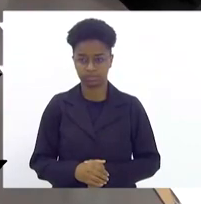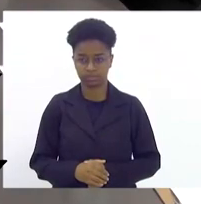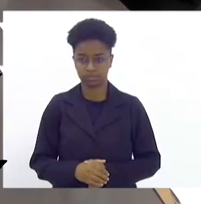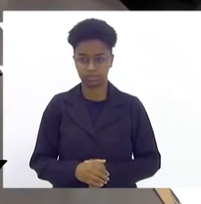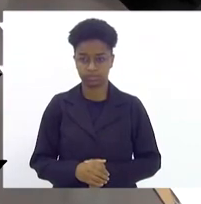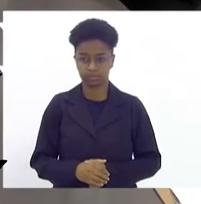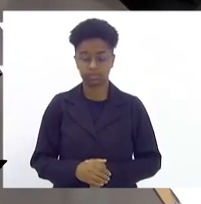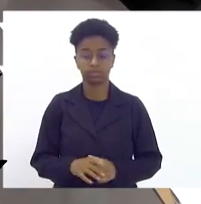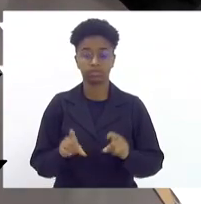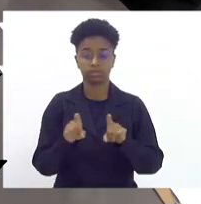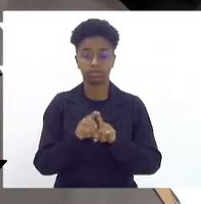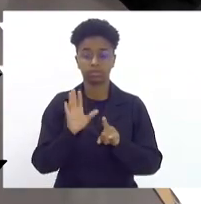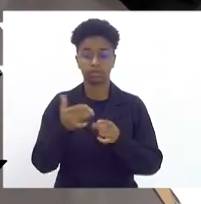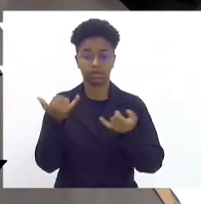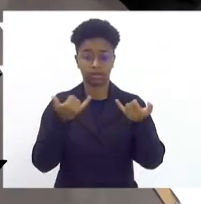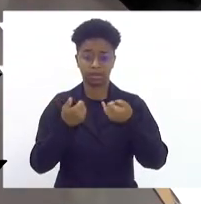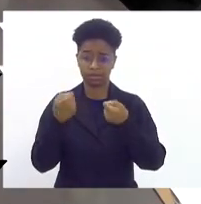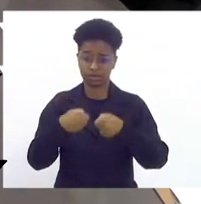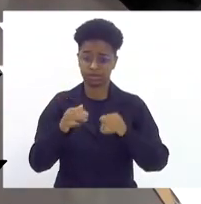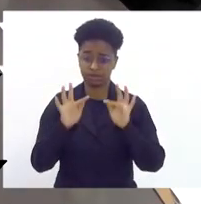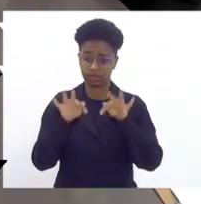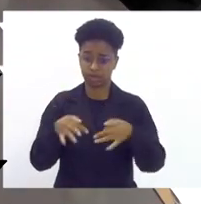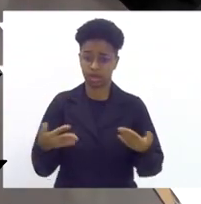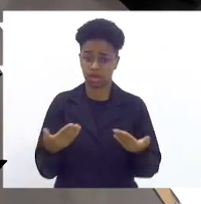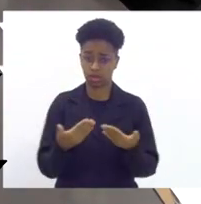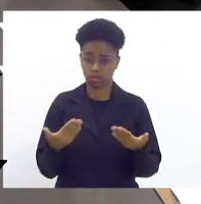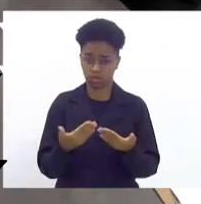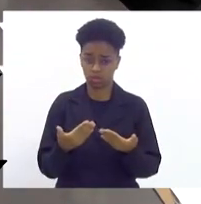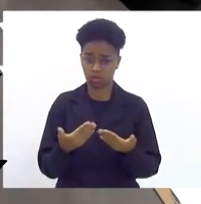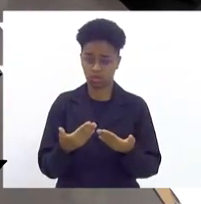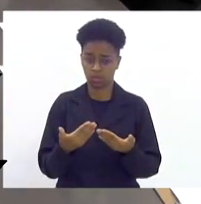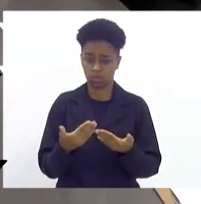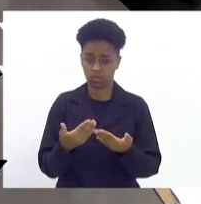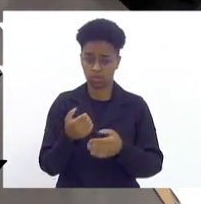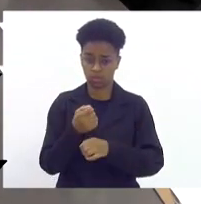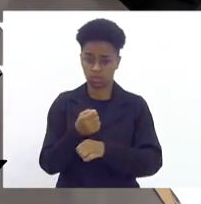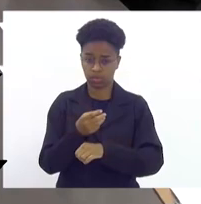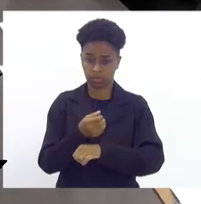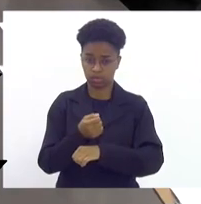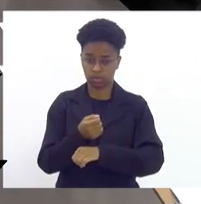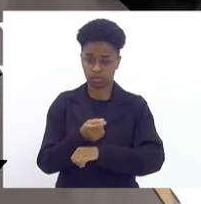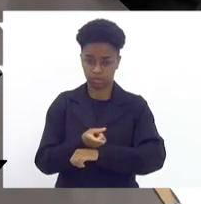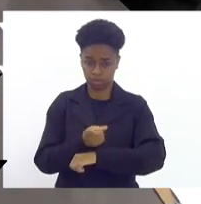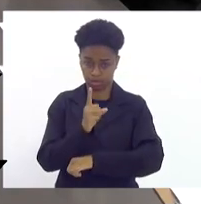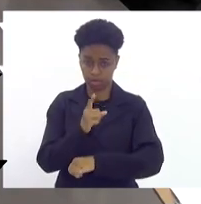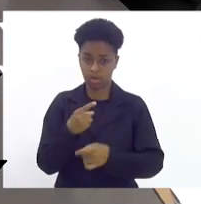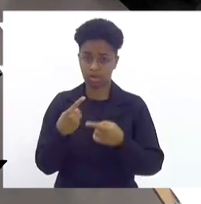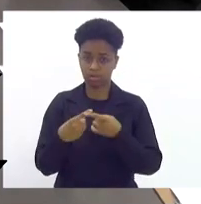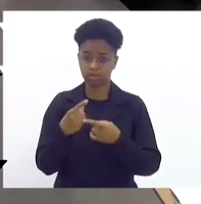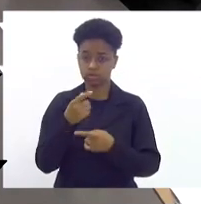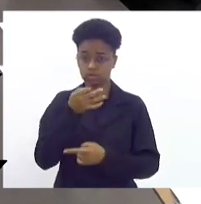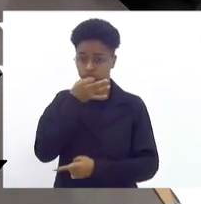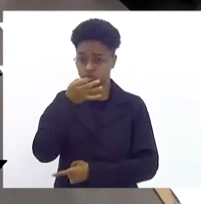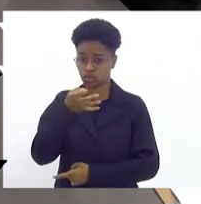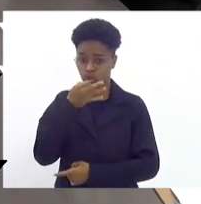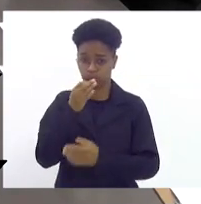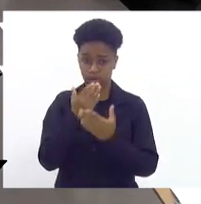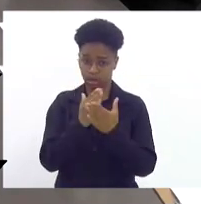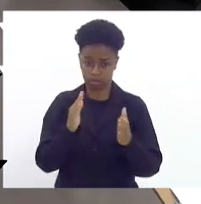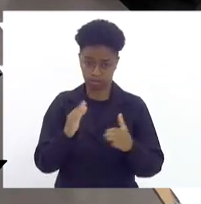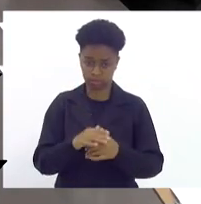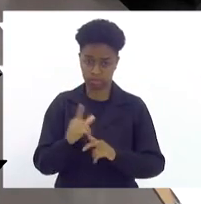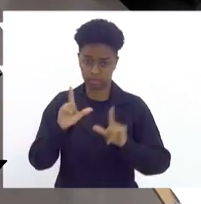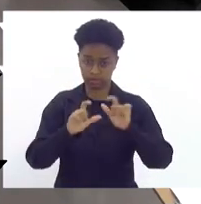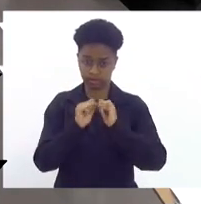alertado aqui que a gente tem que finalizar agora às 13 horas, porque acabou o som da TV Alerge.